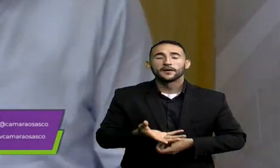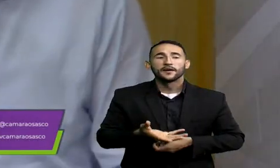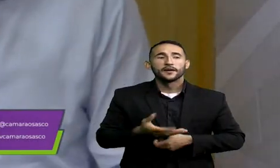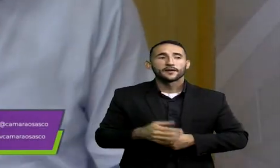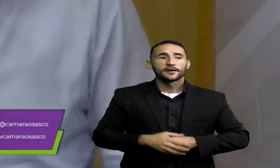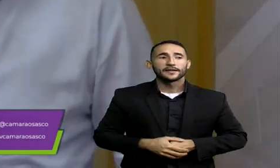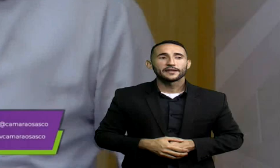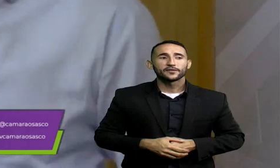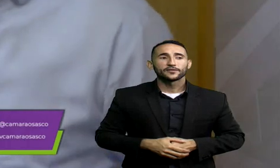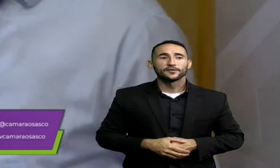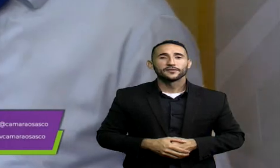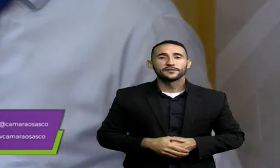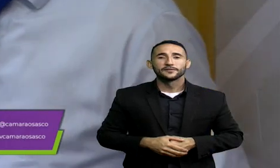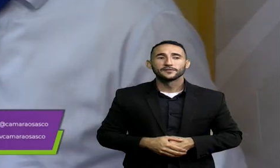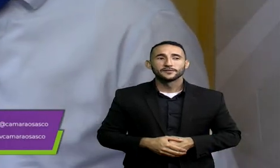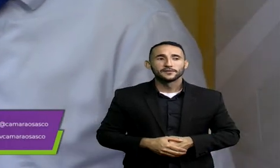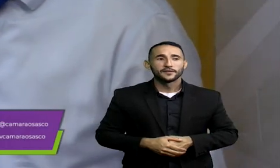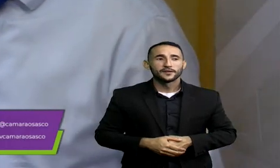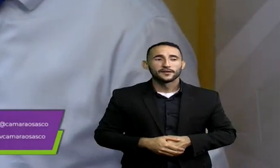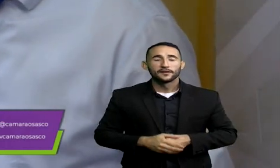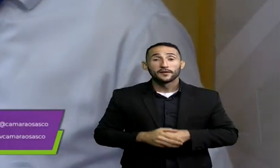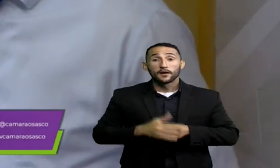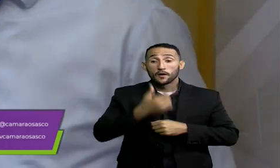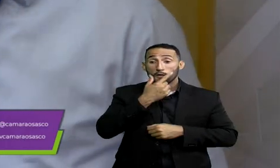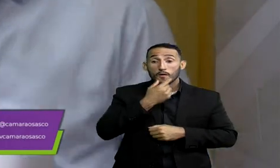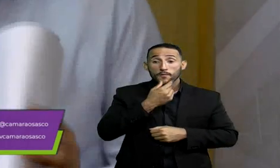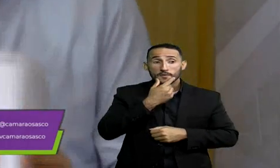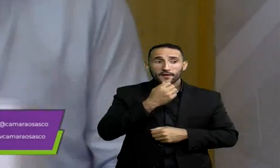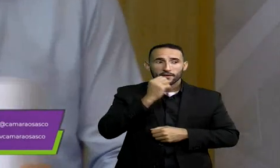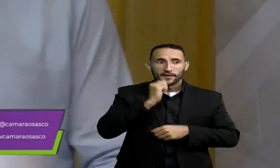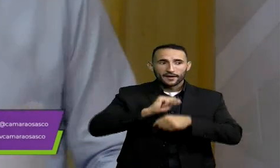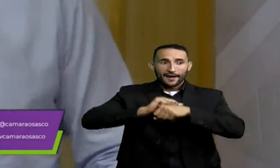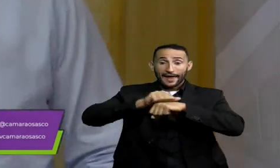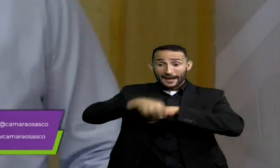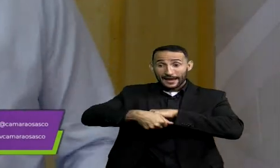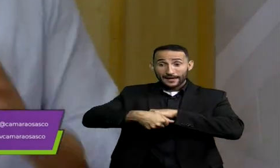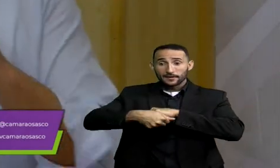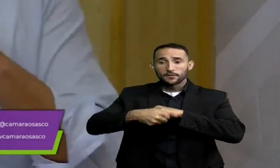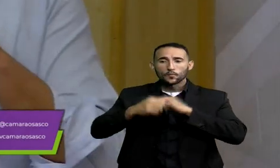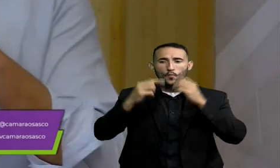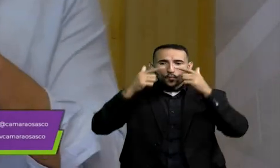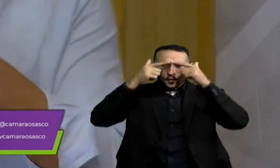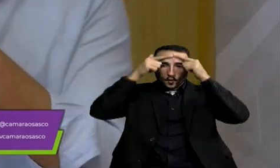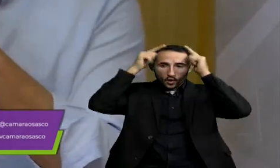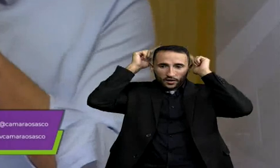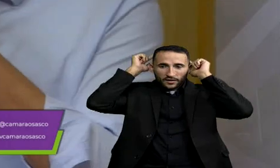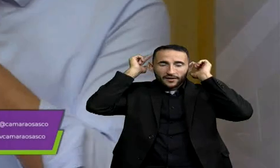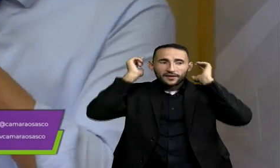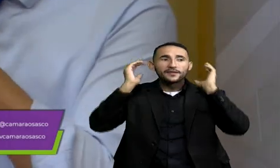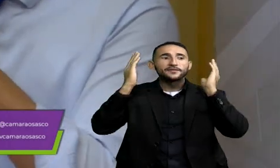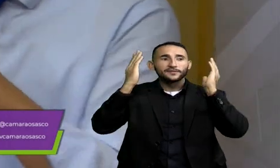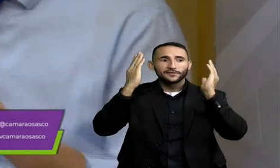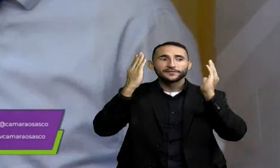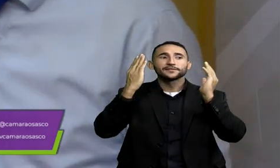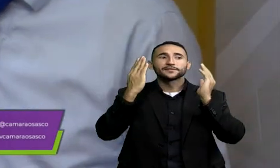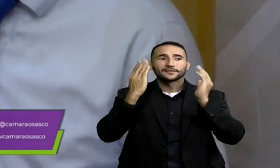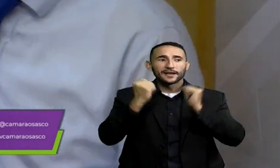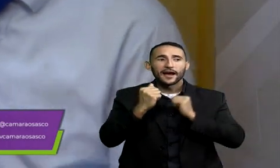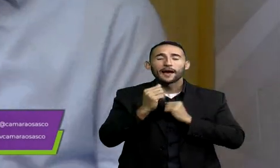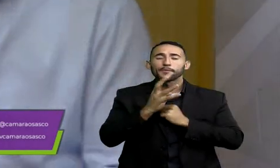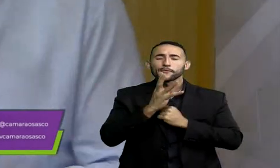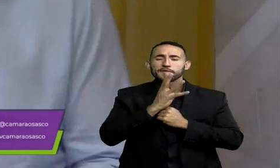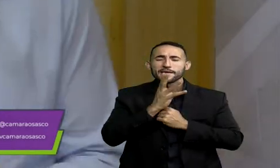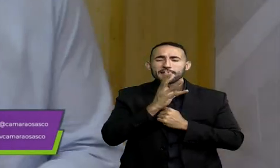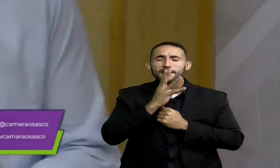careca sabe da vida pessoal de norte a sul da cidade de Osasco conhece